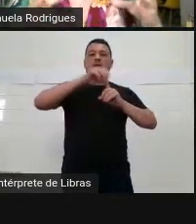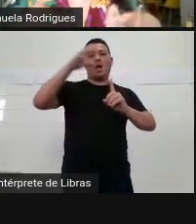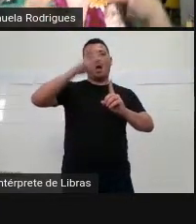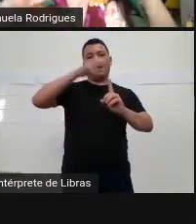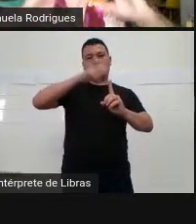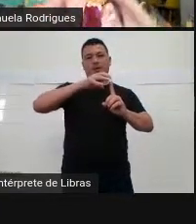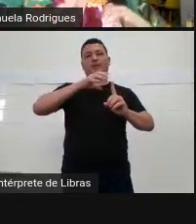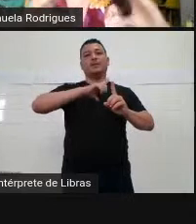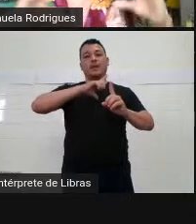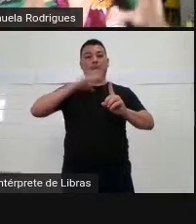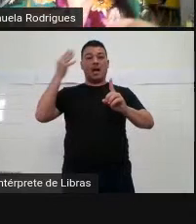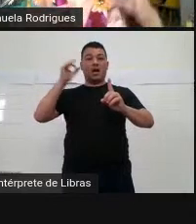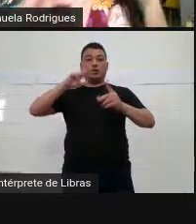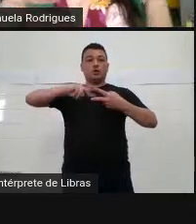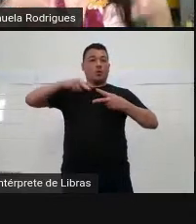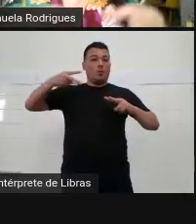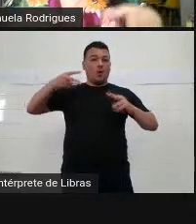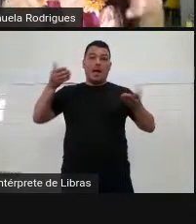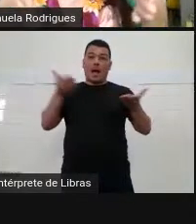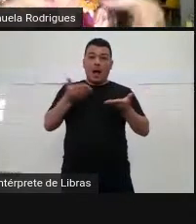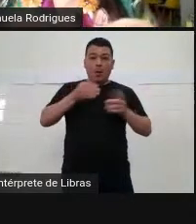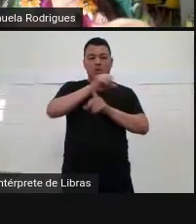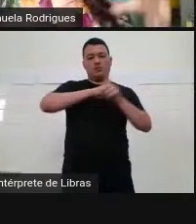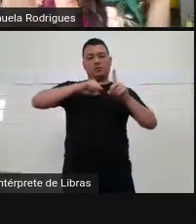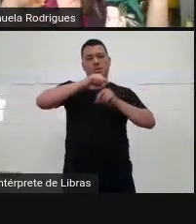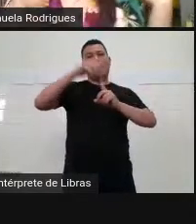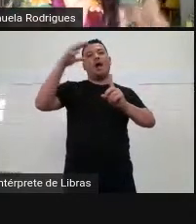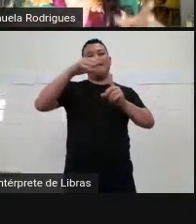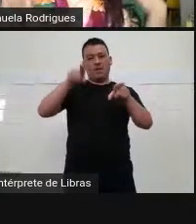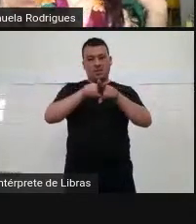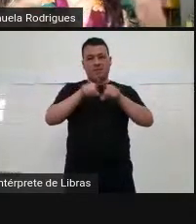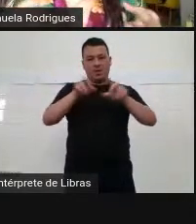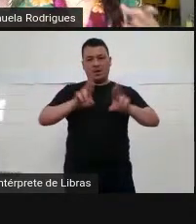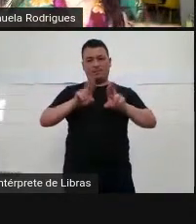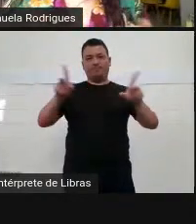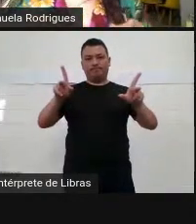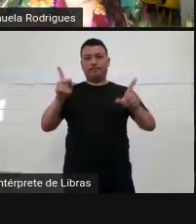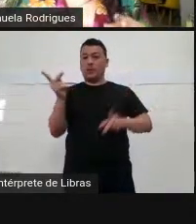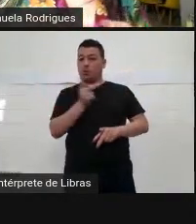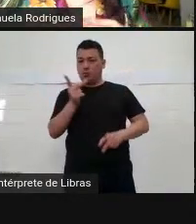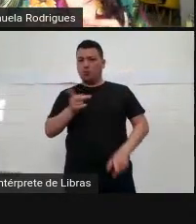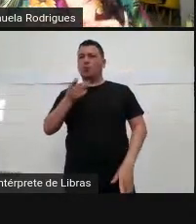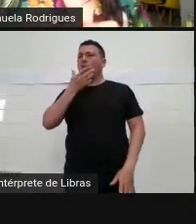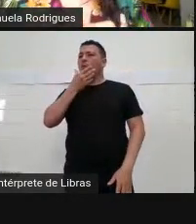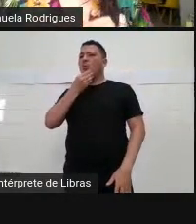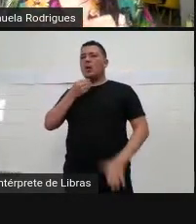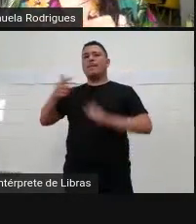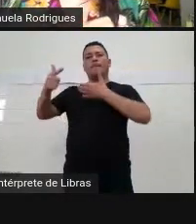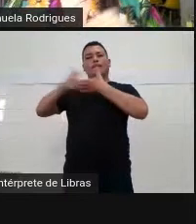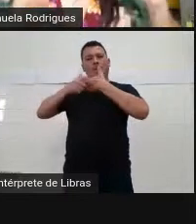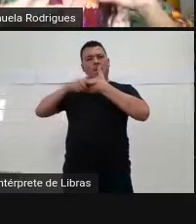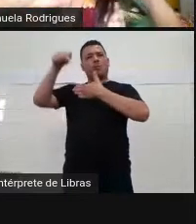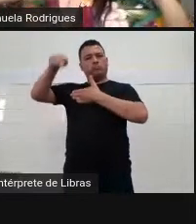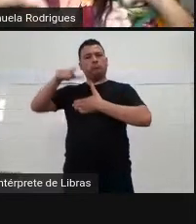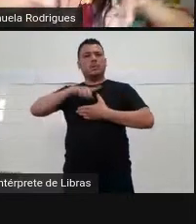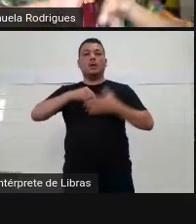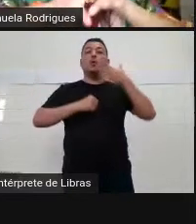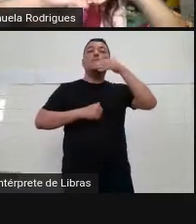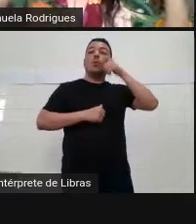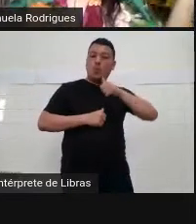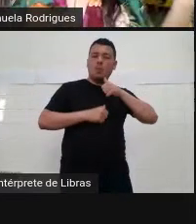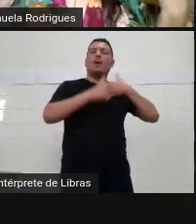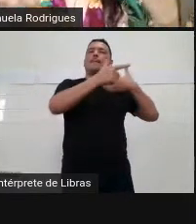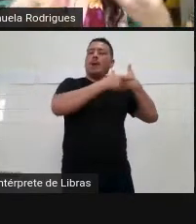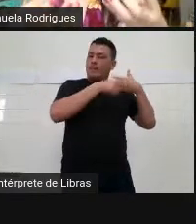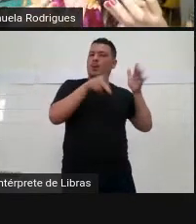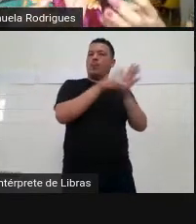Ou seja, vai marcar a própria estrutura, a própria existência do ser. Então,